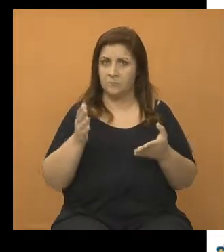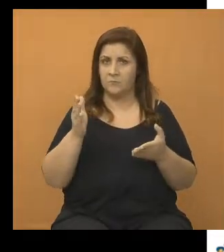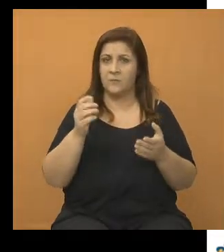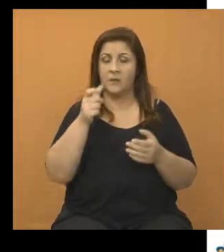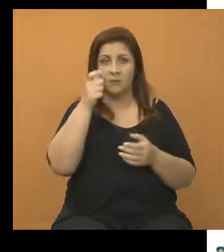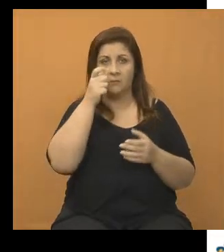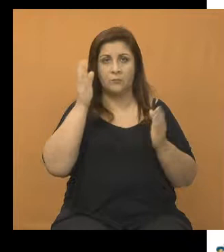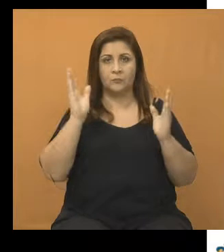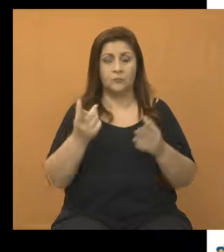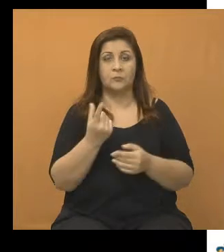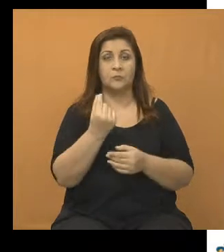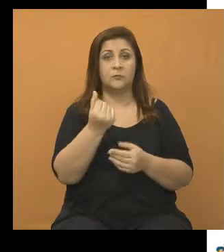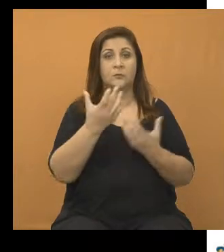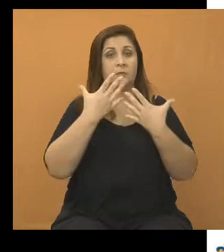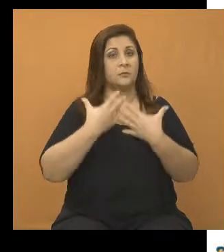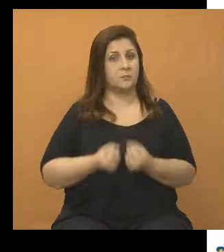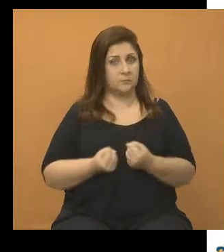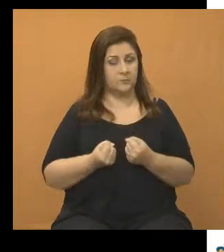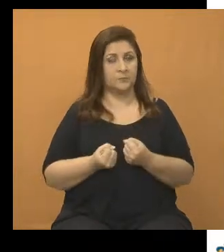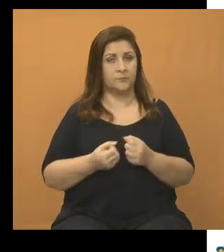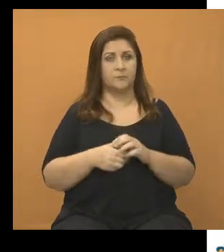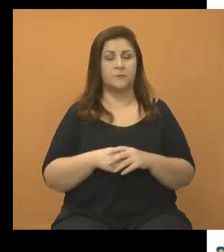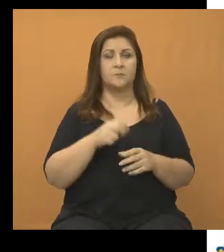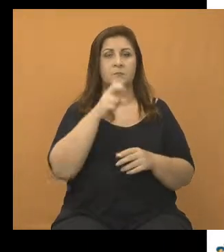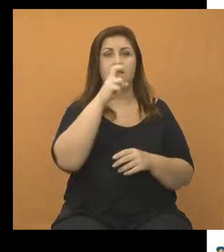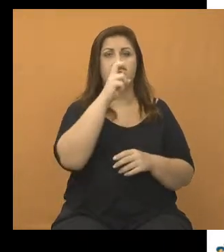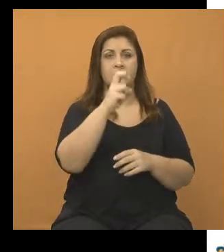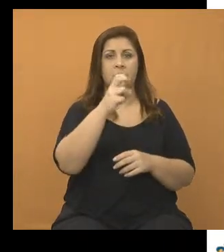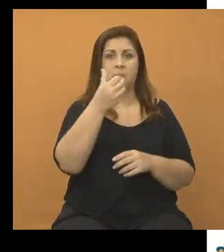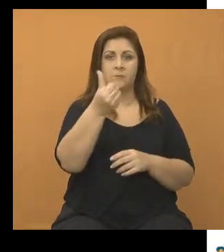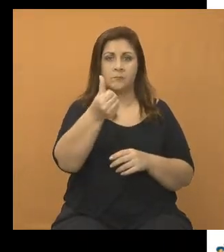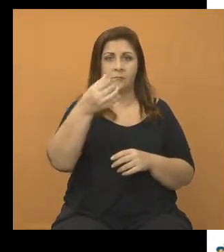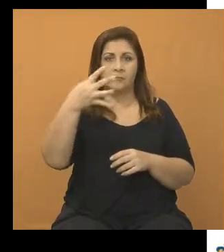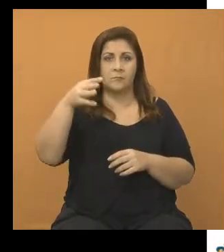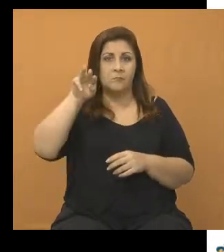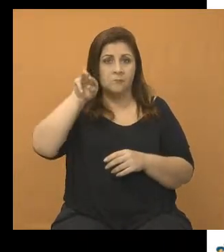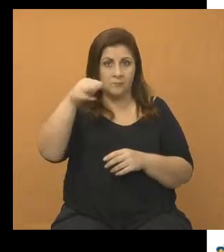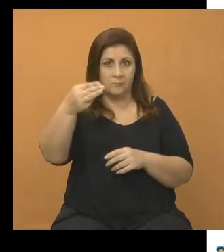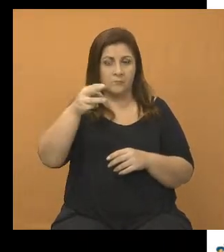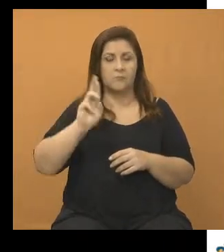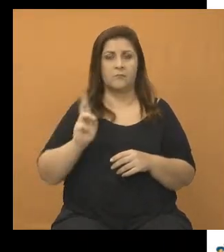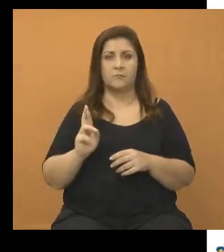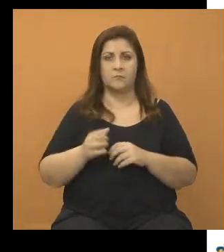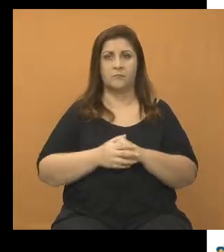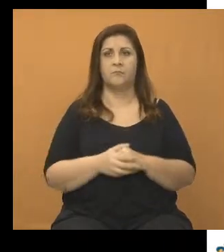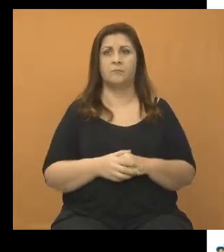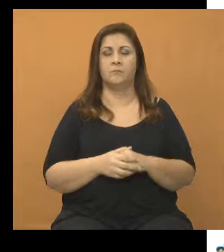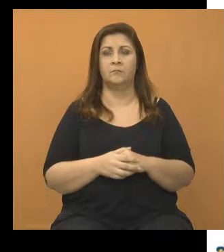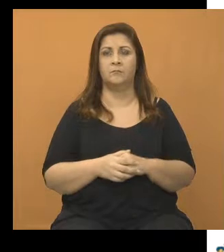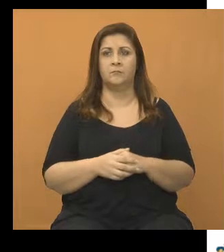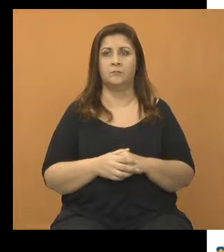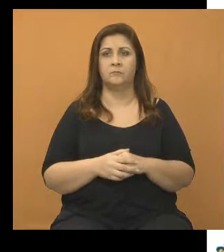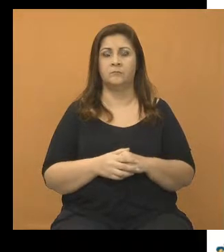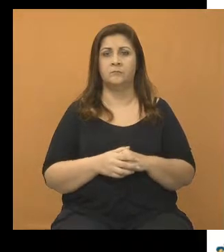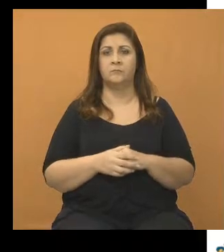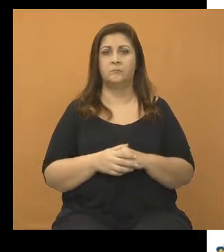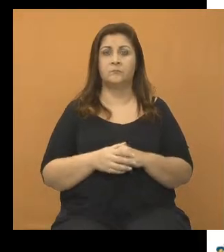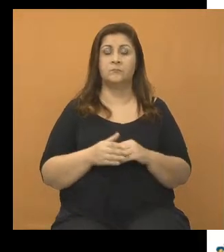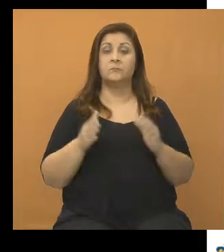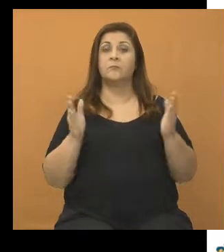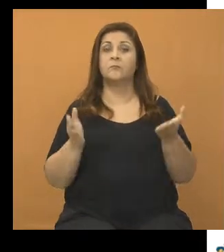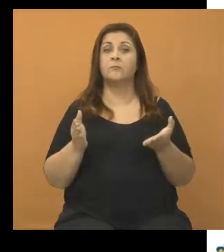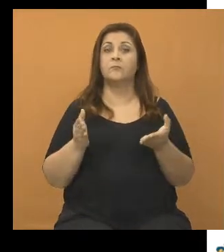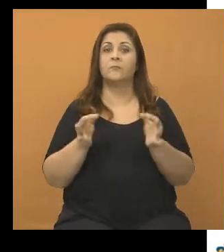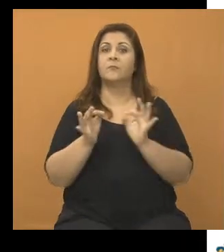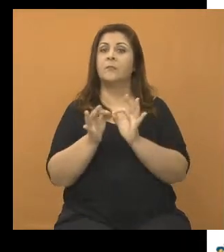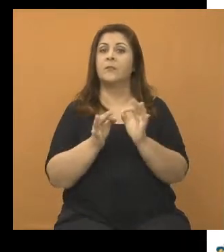né? Fixamos em 564 milhões de reais. Então, aqui a gente fixa as